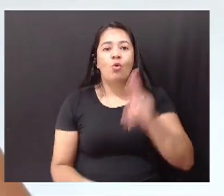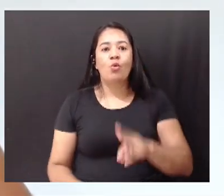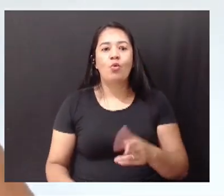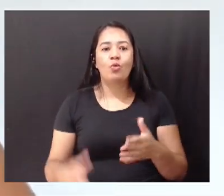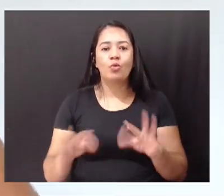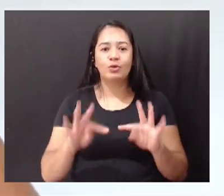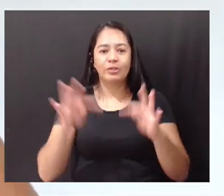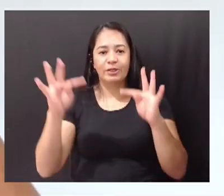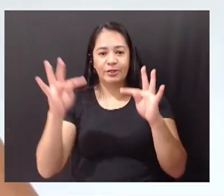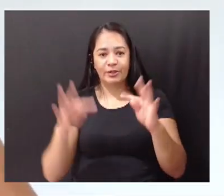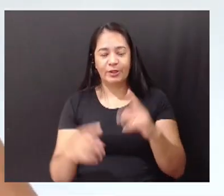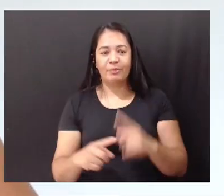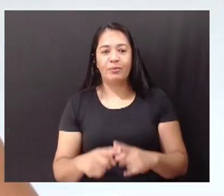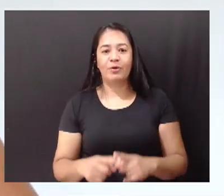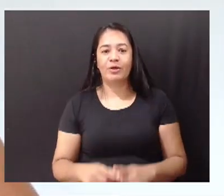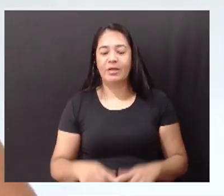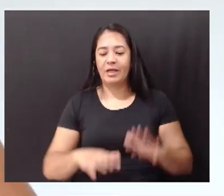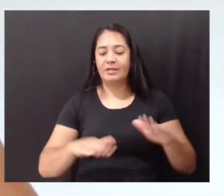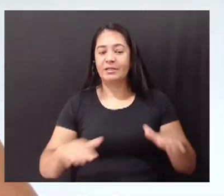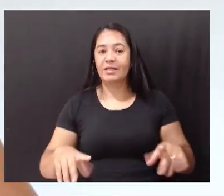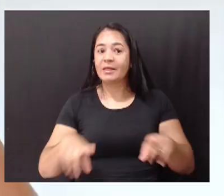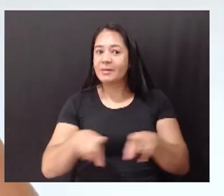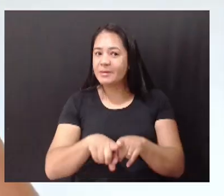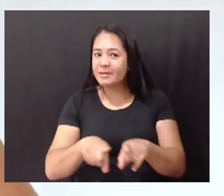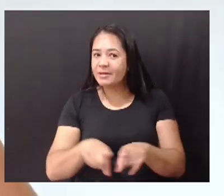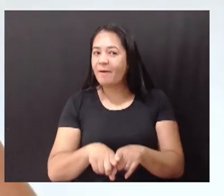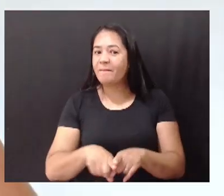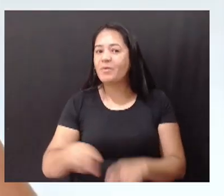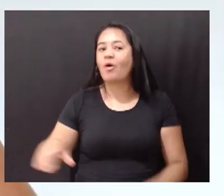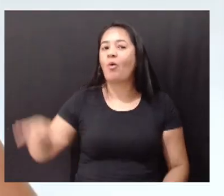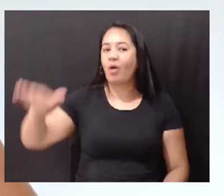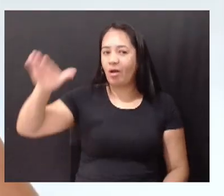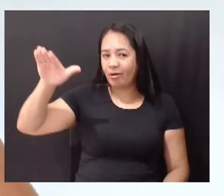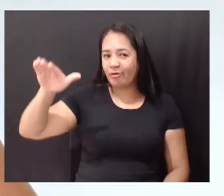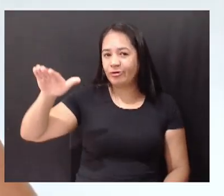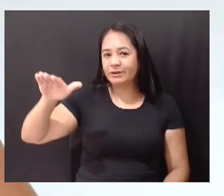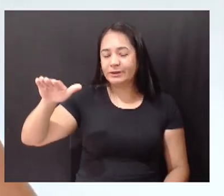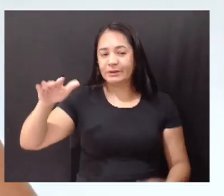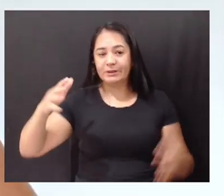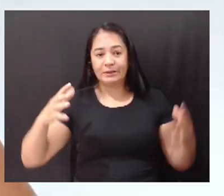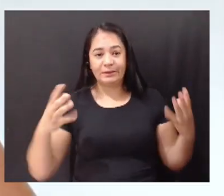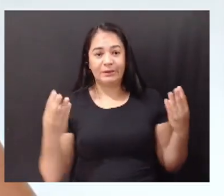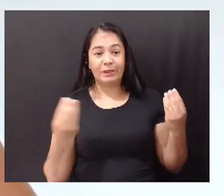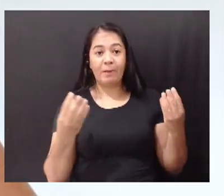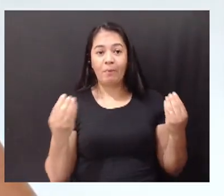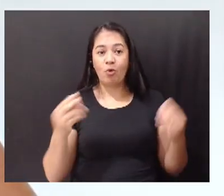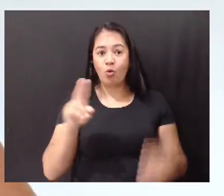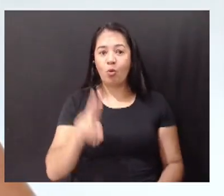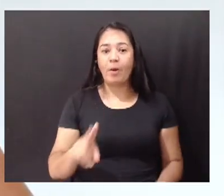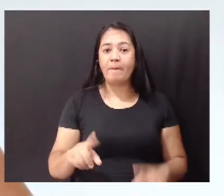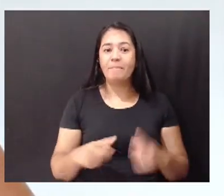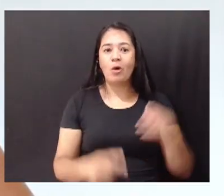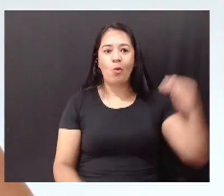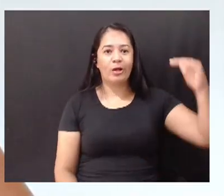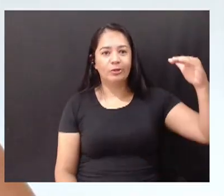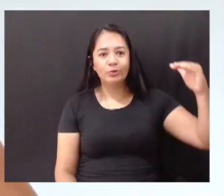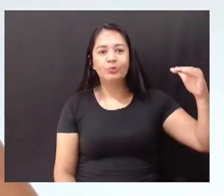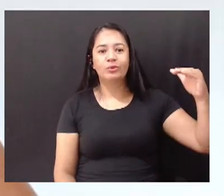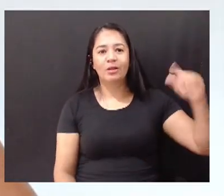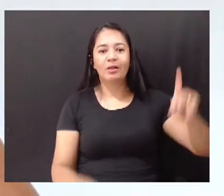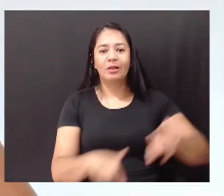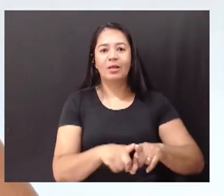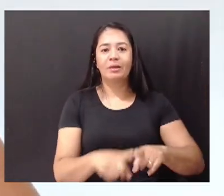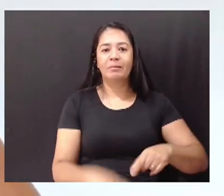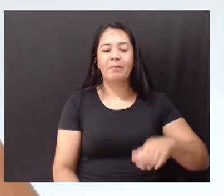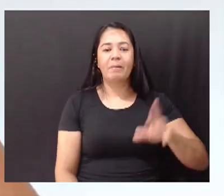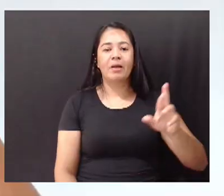não só as crianças e os adolescentes estão bombardeados, mas os adultos estão sendo más